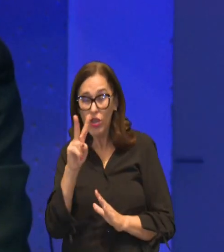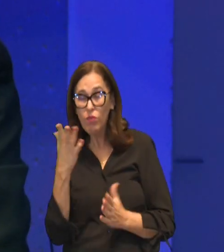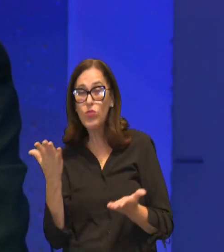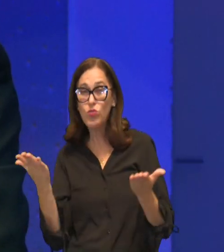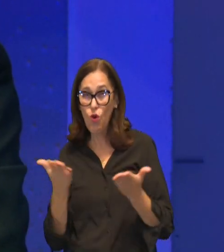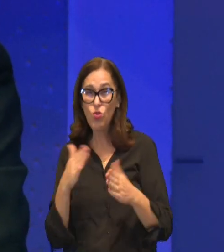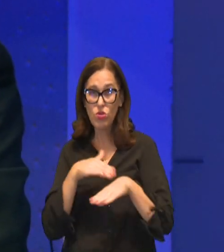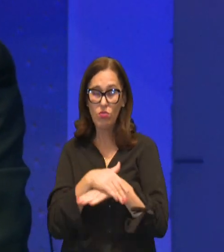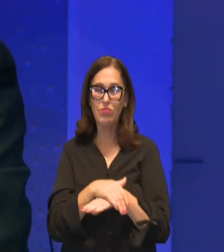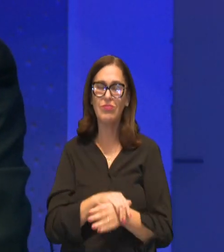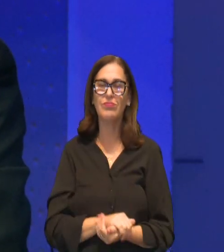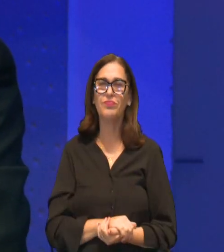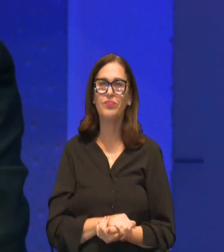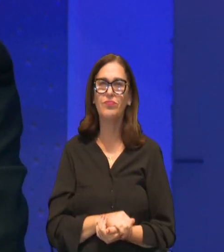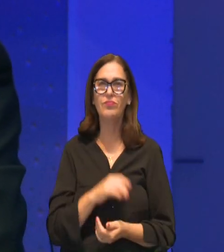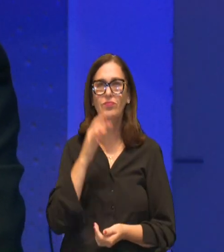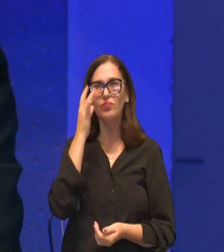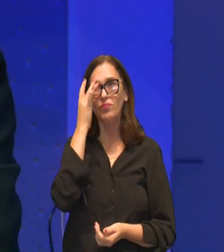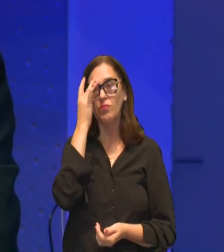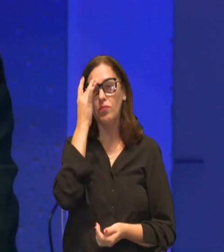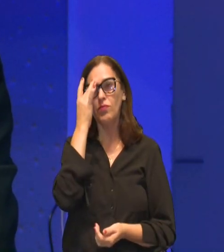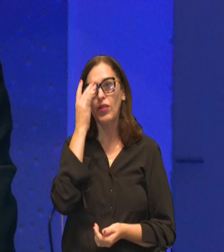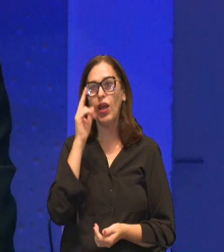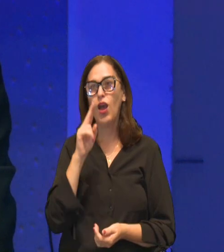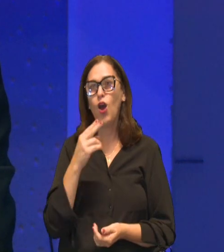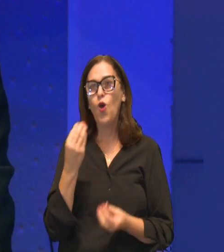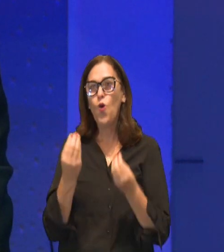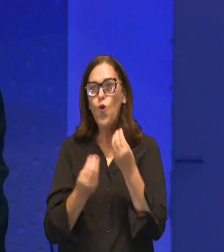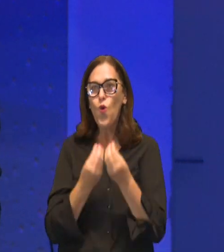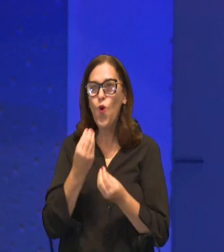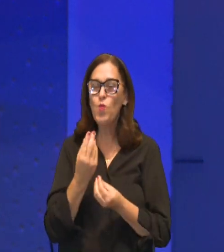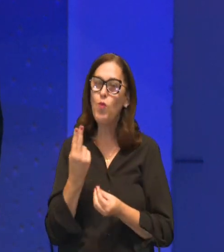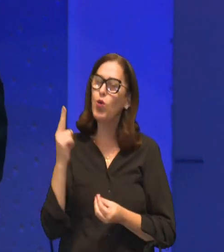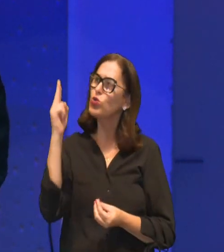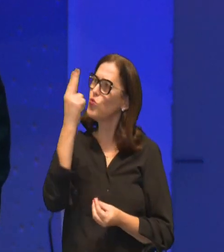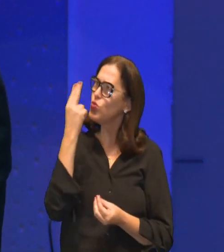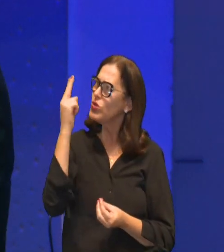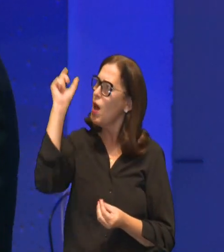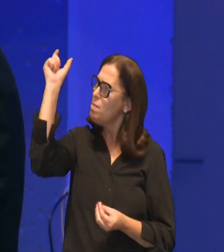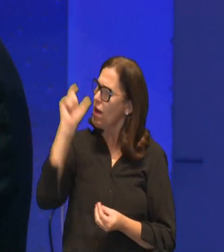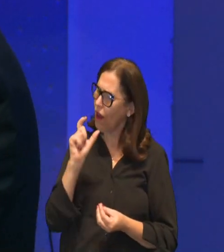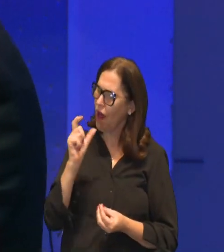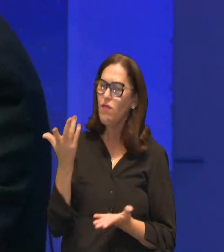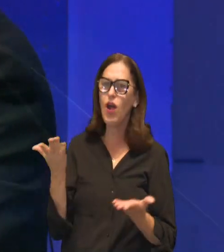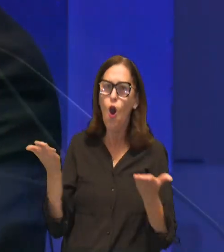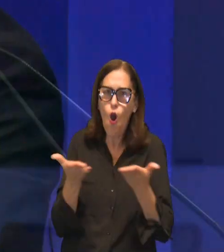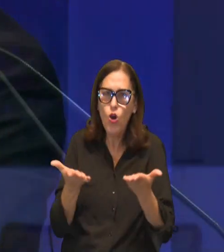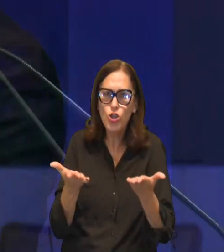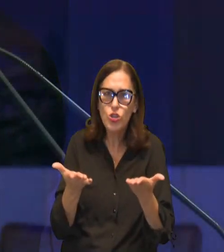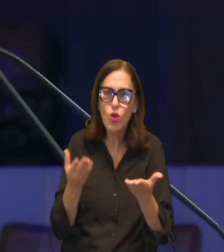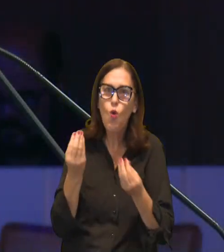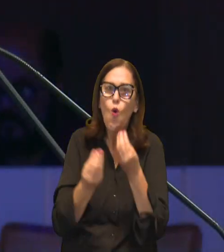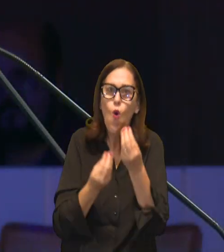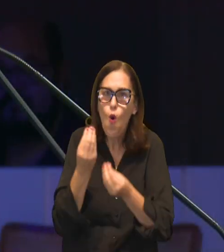meus amados, que aplicabilidade tem essas palavras para nós hoje?